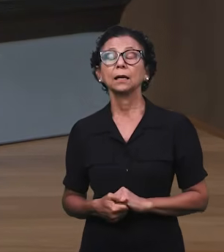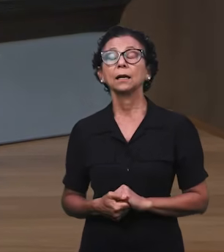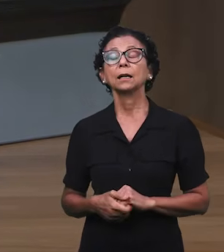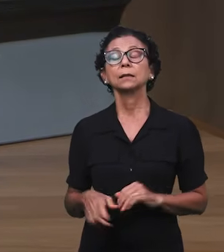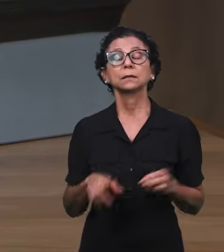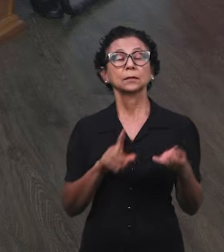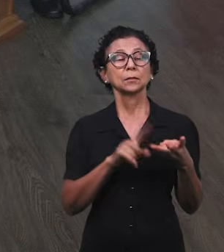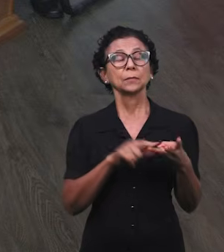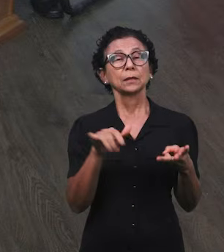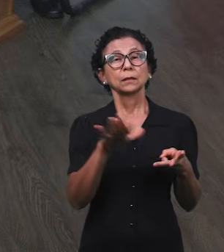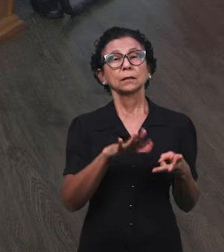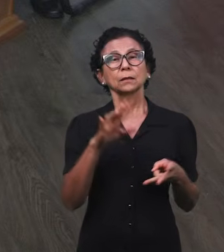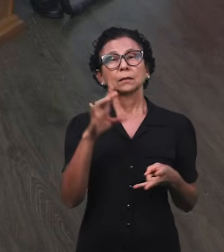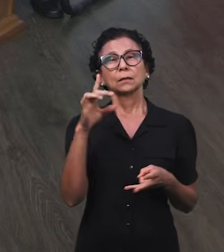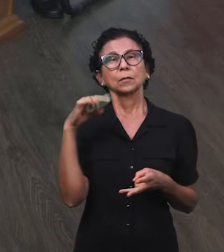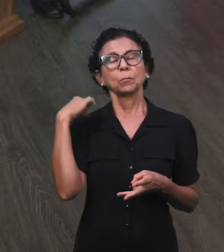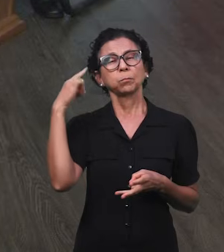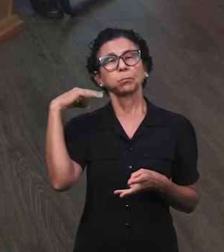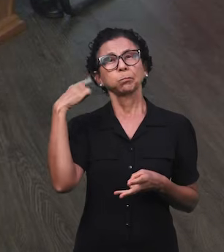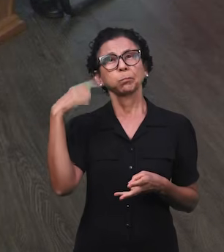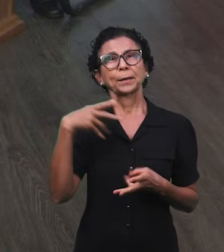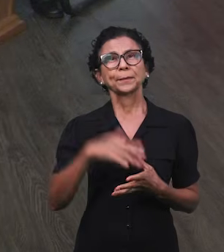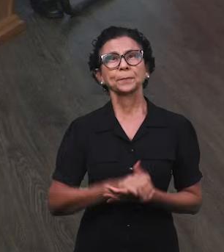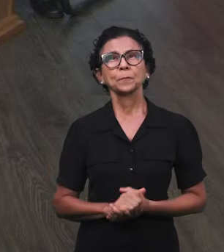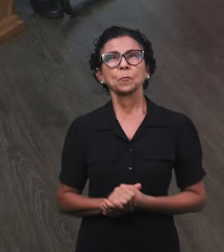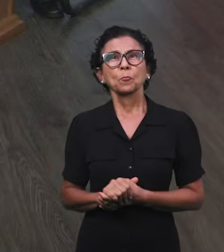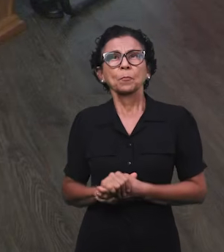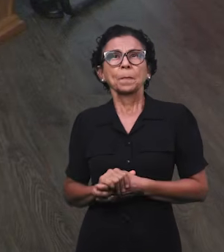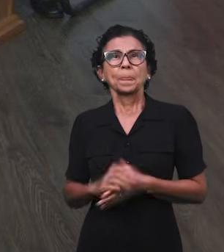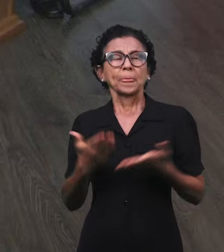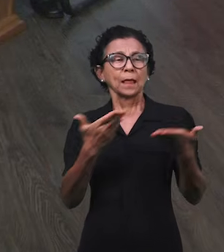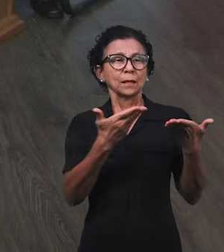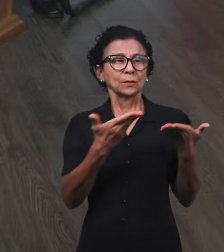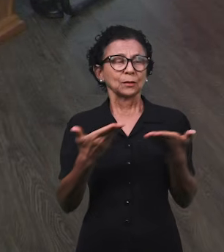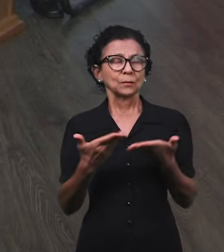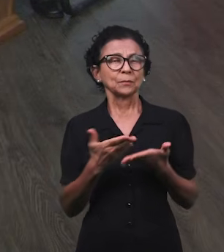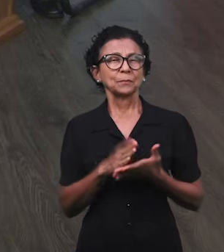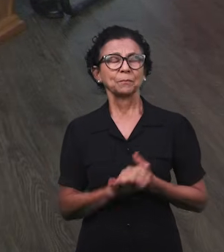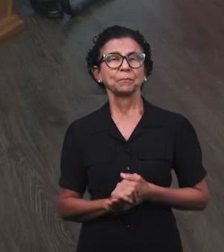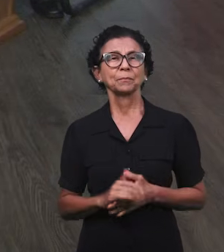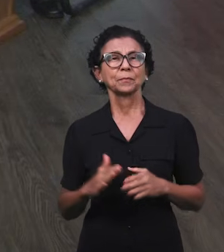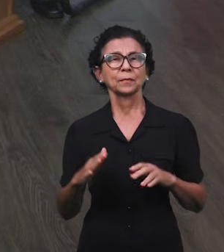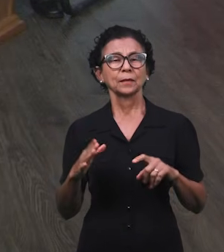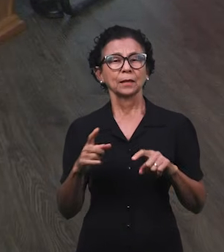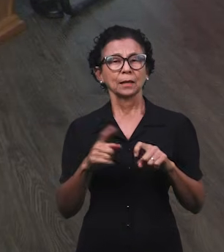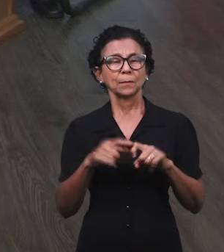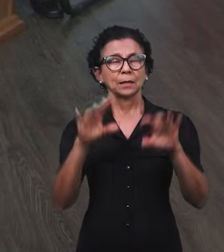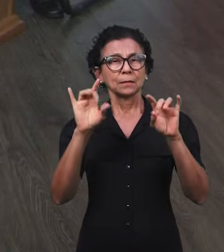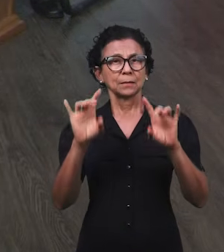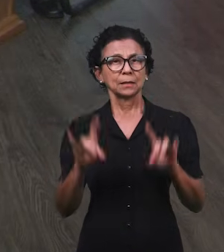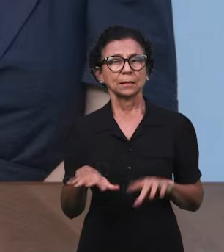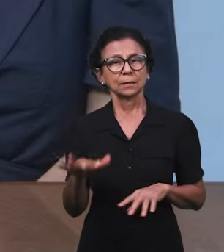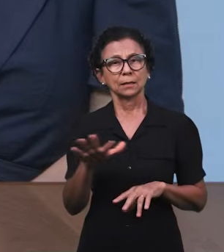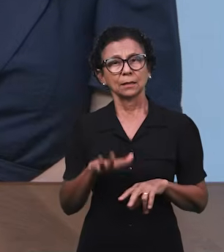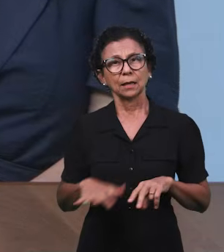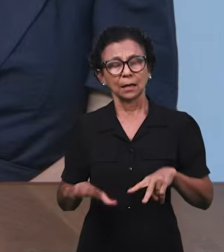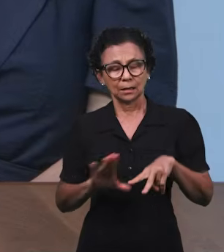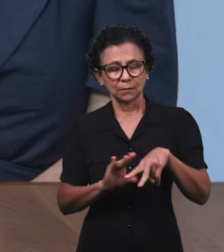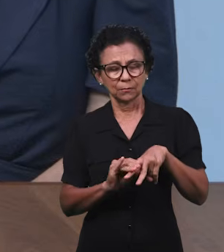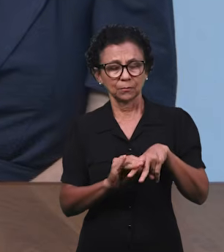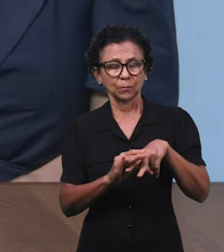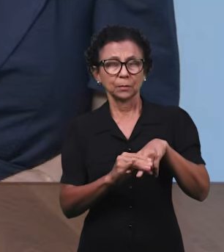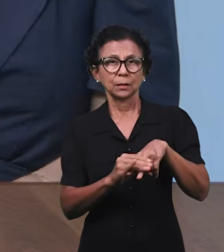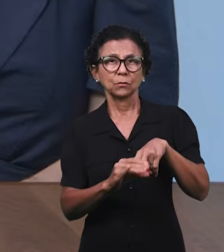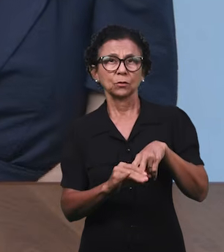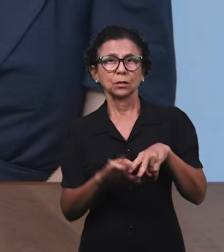querida doutora Estefânia Pignaton, médica reumatologista. Estefânia, seja muito bem-vinda ao Viver com Saúde. Eu quem agradeço,